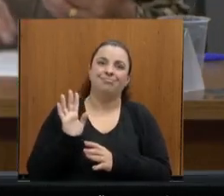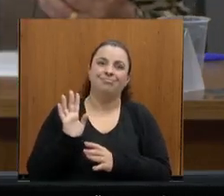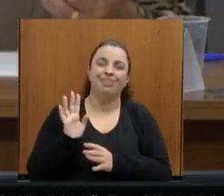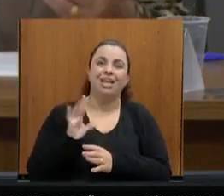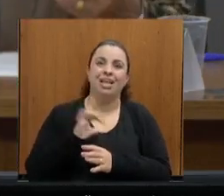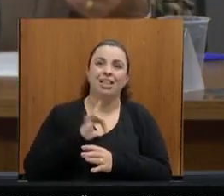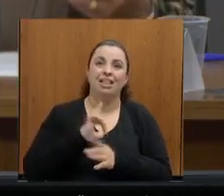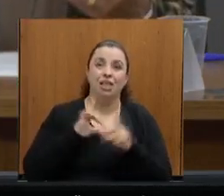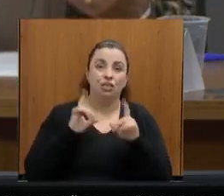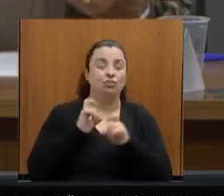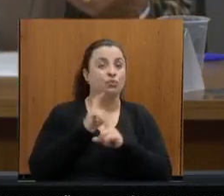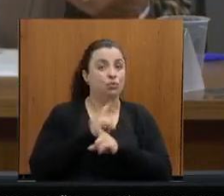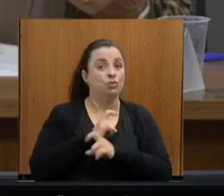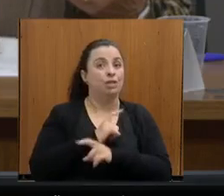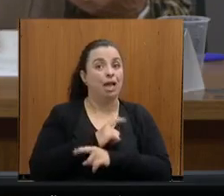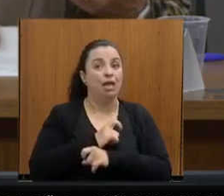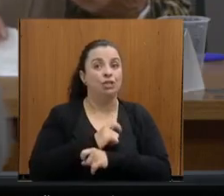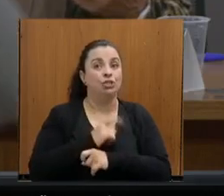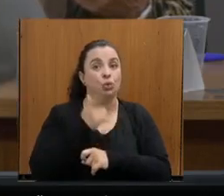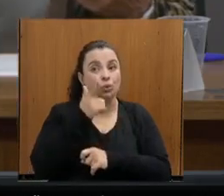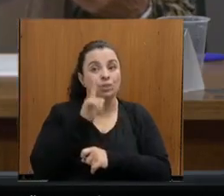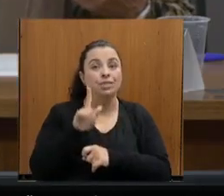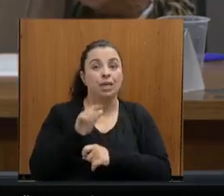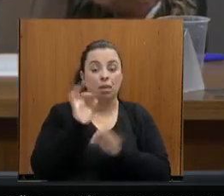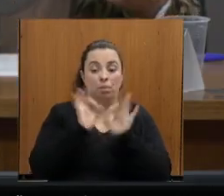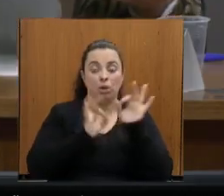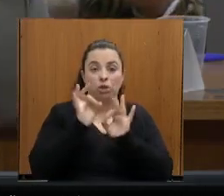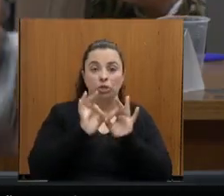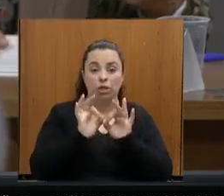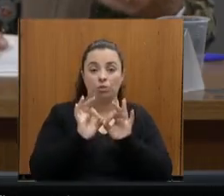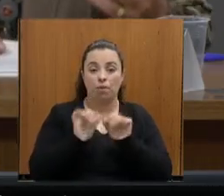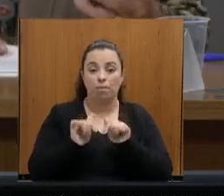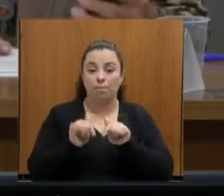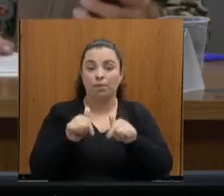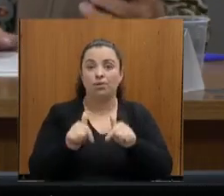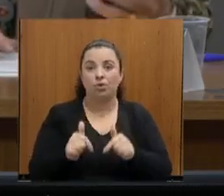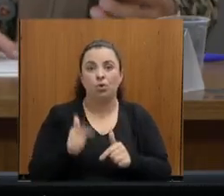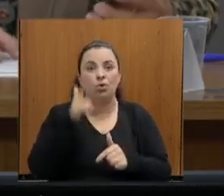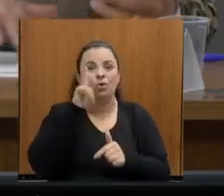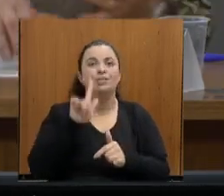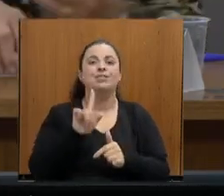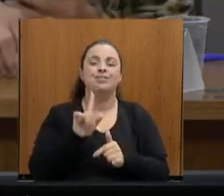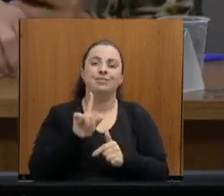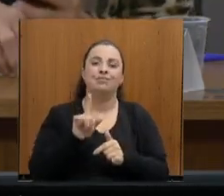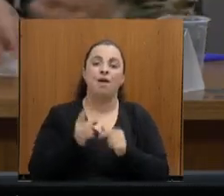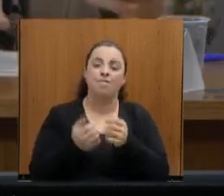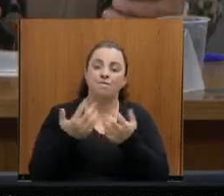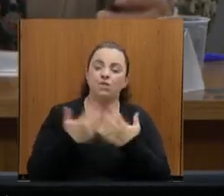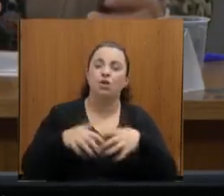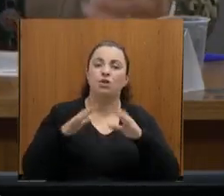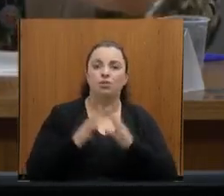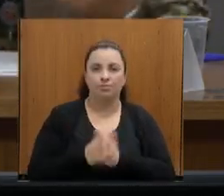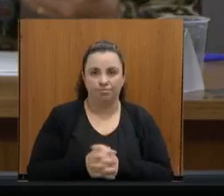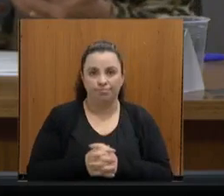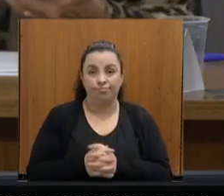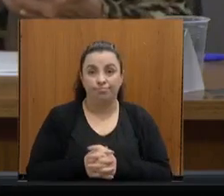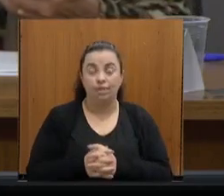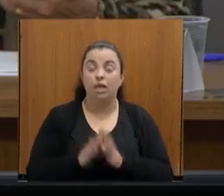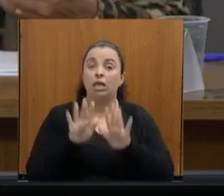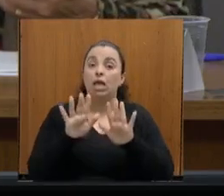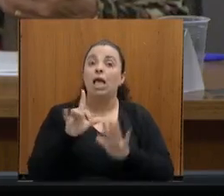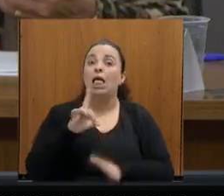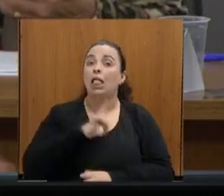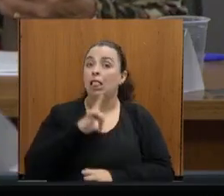tido uma dificuldade muito grande na execução de projetos nós tivemos inclusive né a